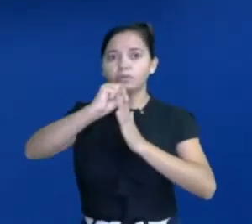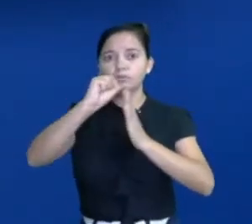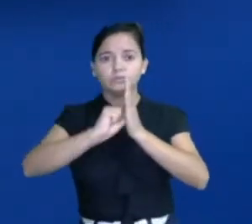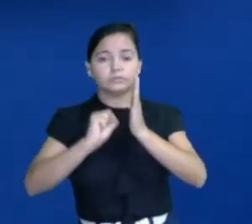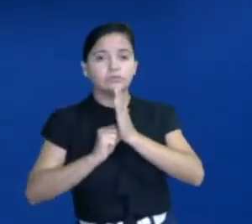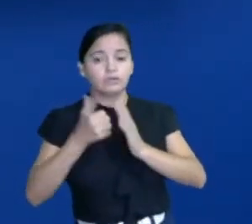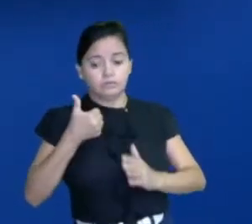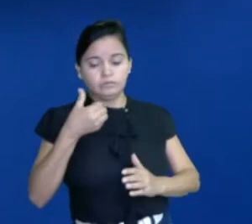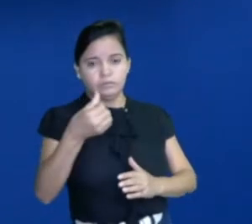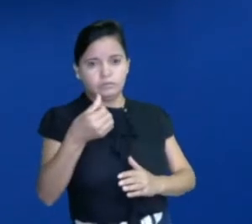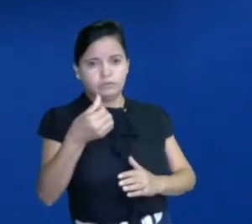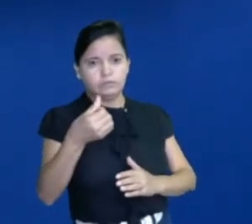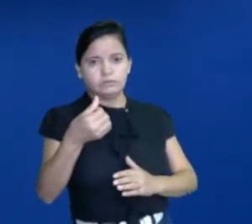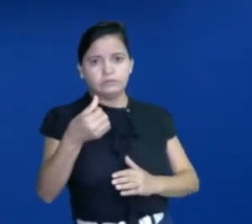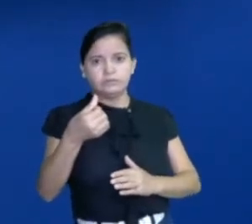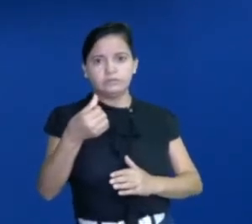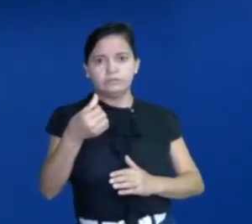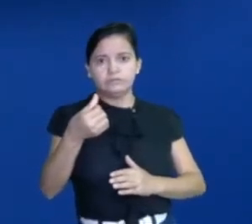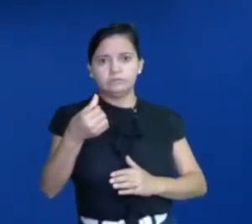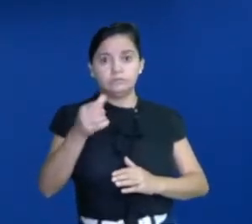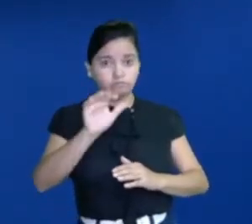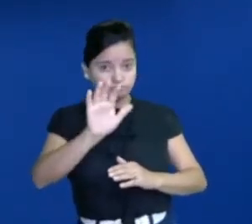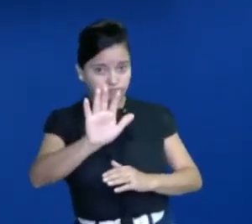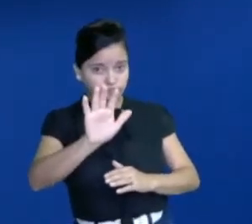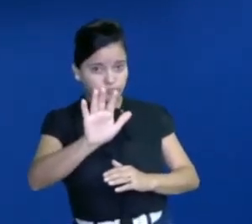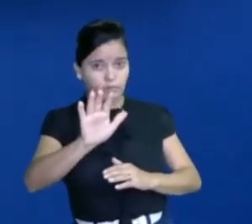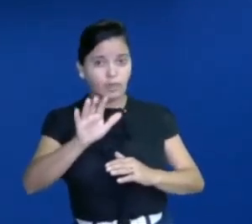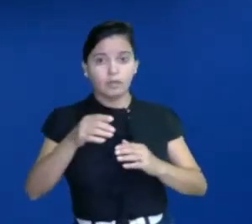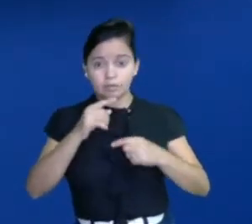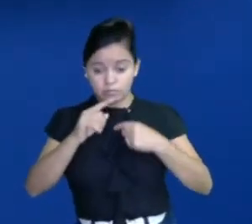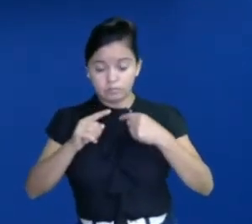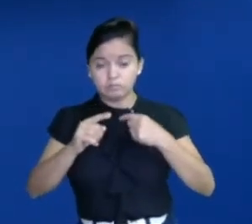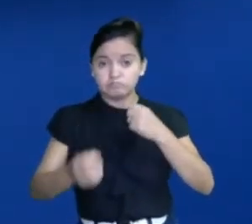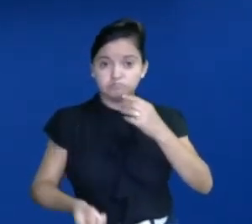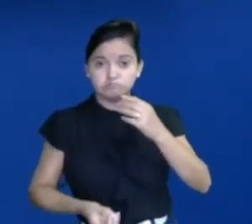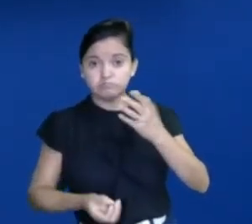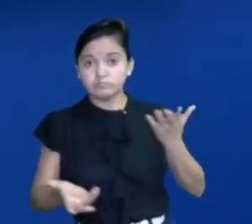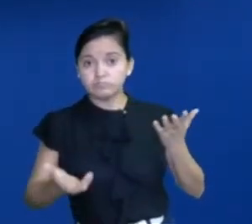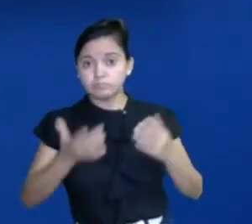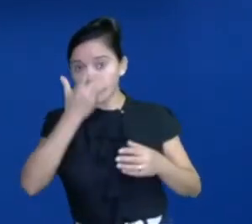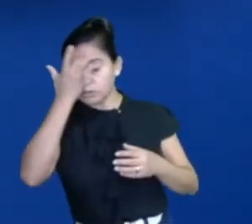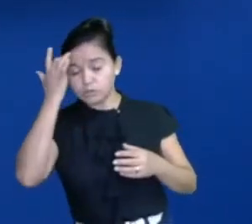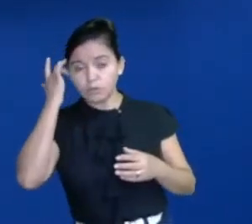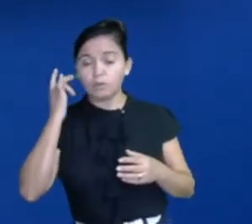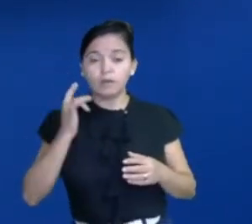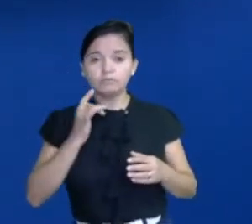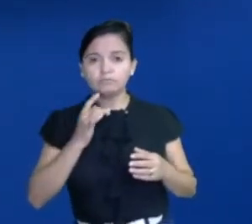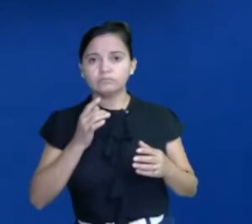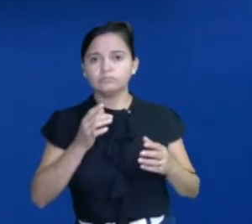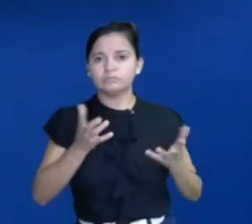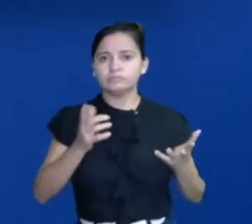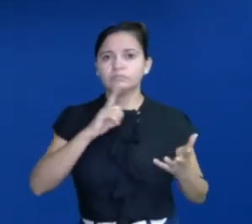XVI, durante o descobrimento, durante esse processo de descobrimento não, de ocupação